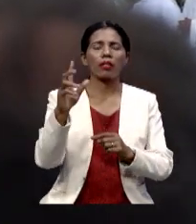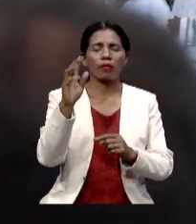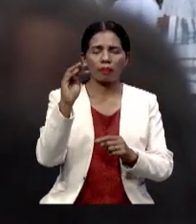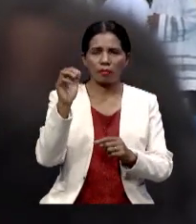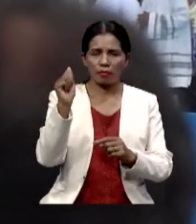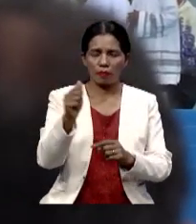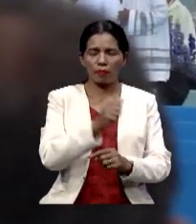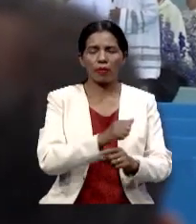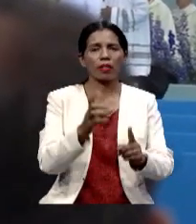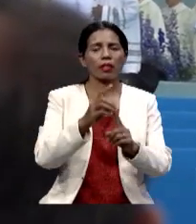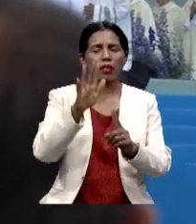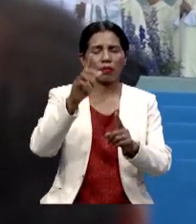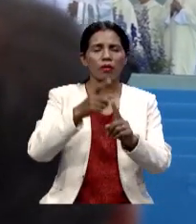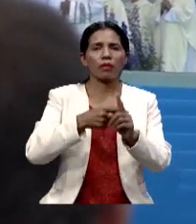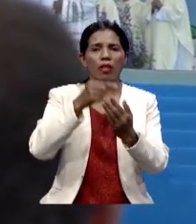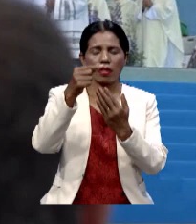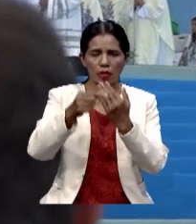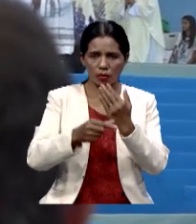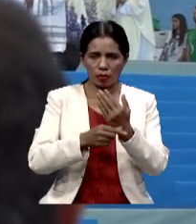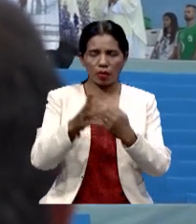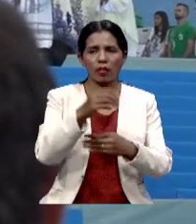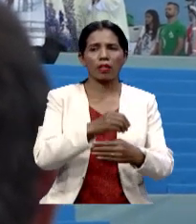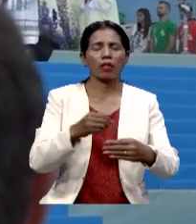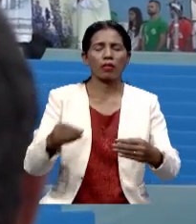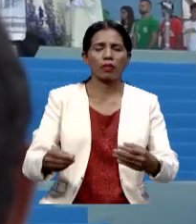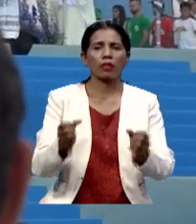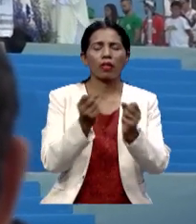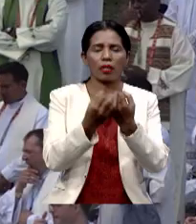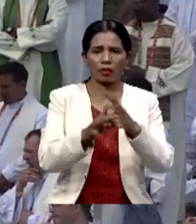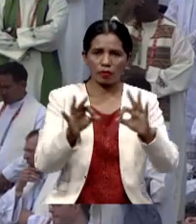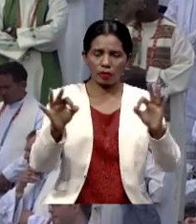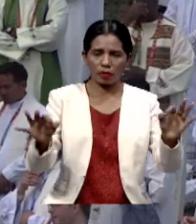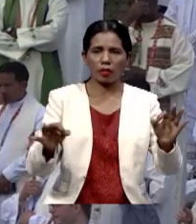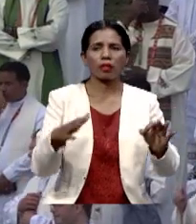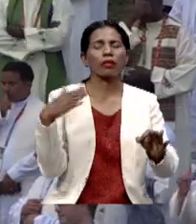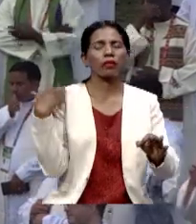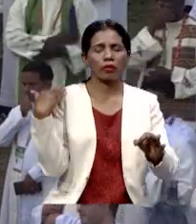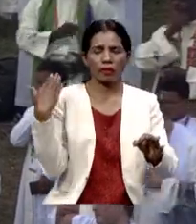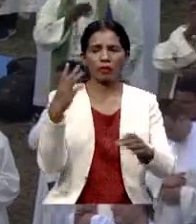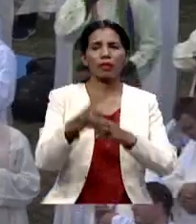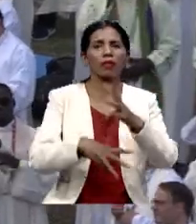Loro Nem, Papa Francisco se celebra a missa, onde encerra a Jornada Mundial de Juventude, no